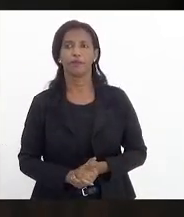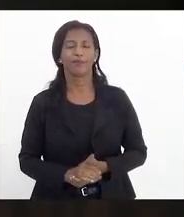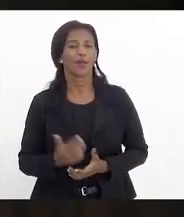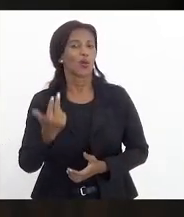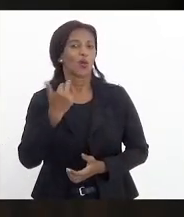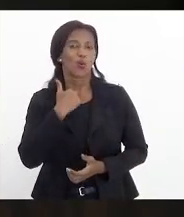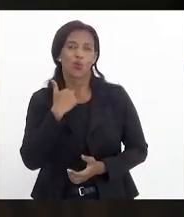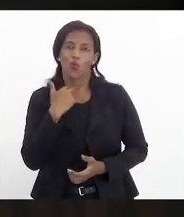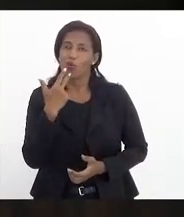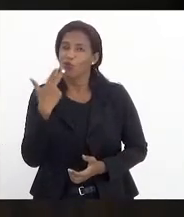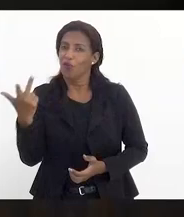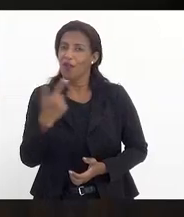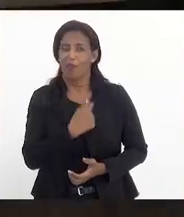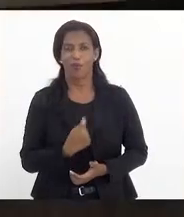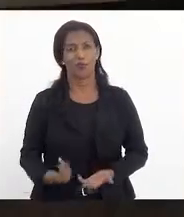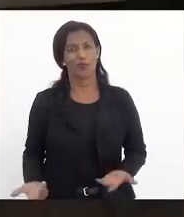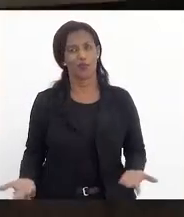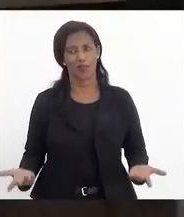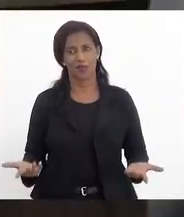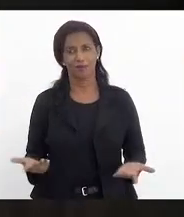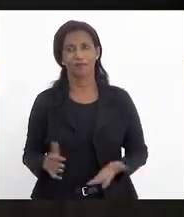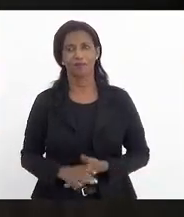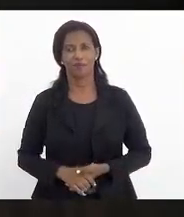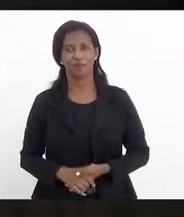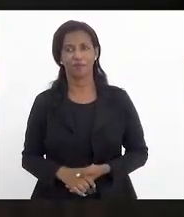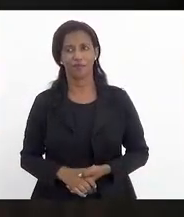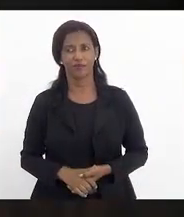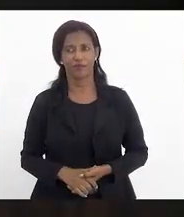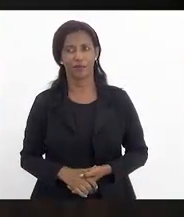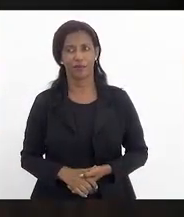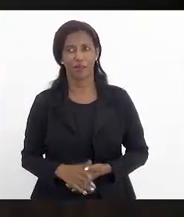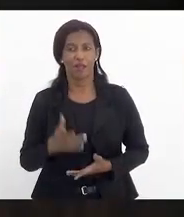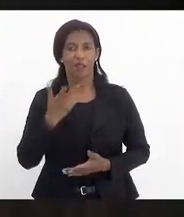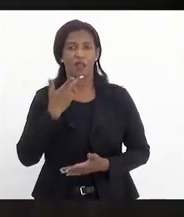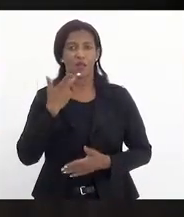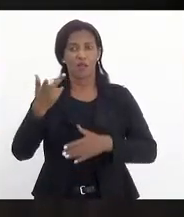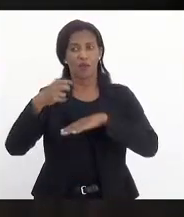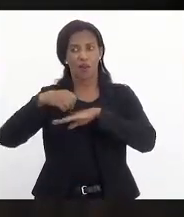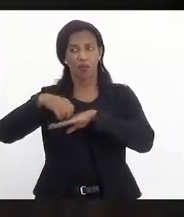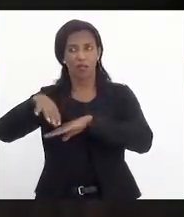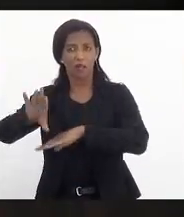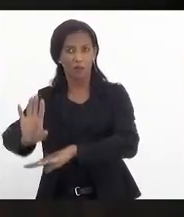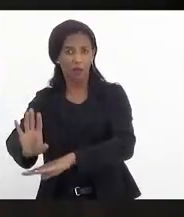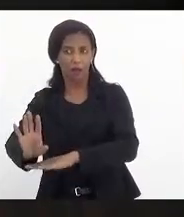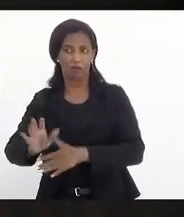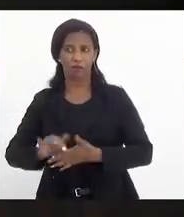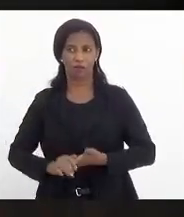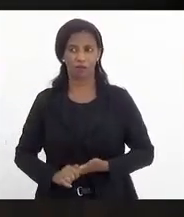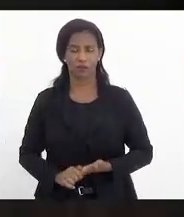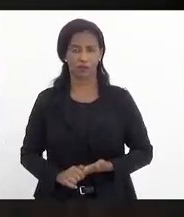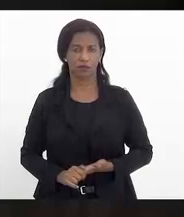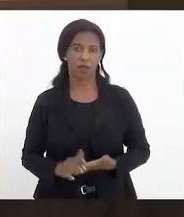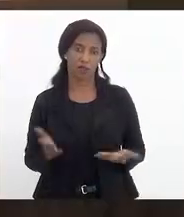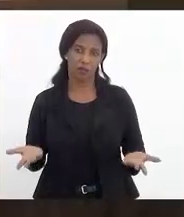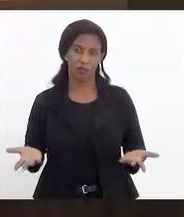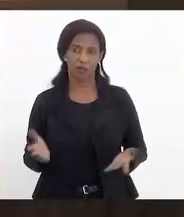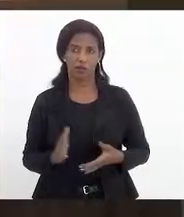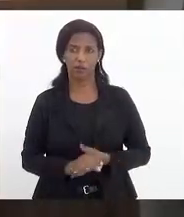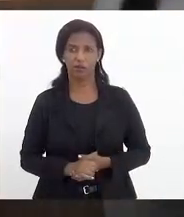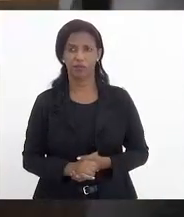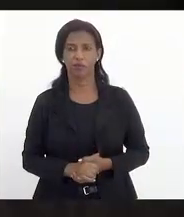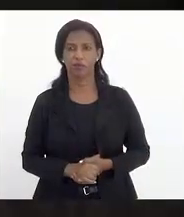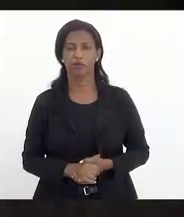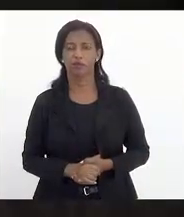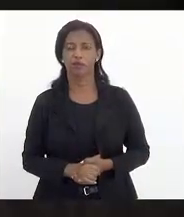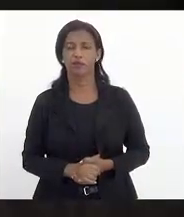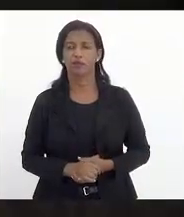posso dar a palavra pelo governo. Está certo, está certo. Digo que está encaminhado desse tanto. Entendeu? Isso. Tudo bem. Não, tudo Deputada bem.